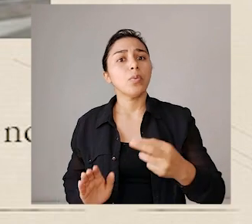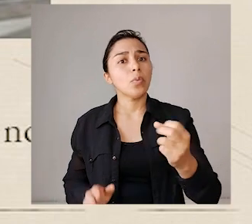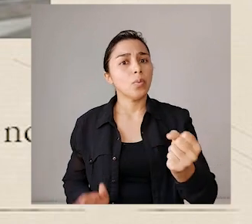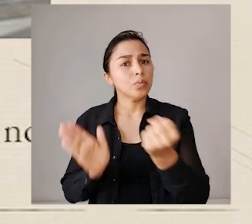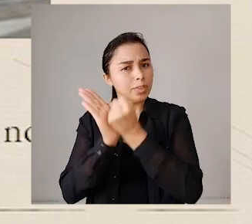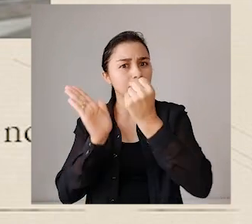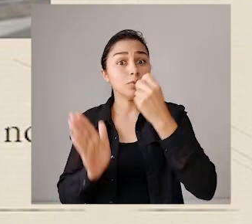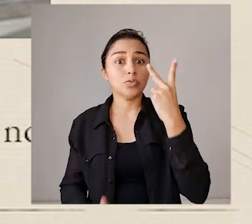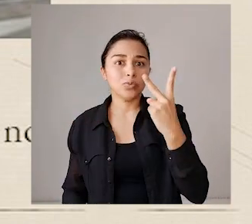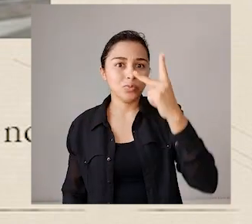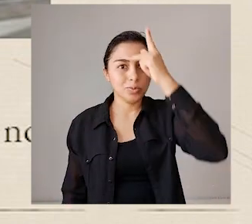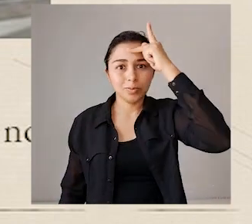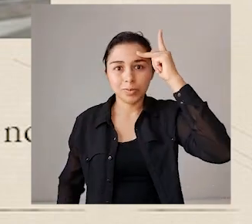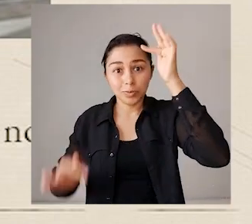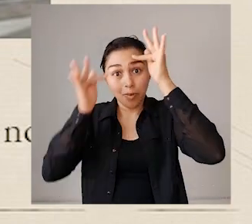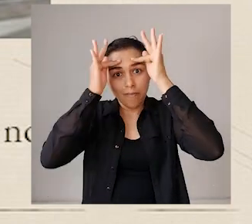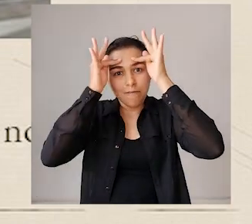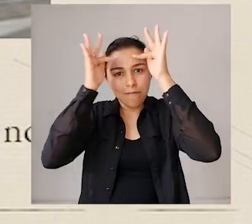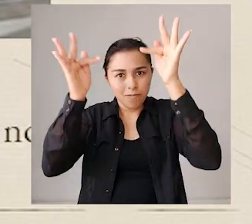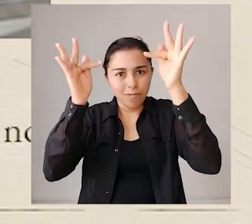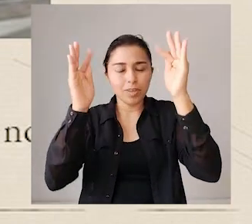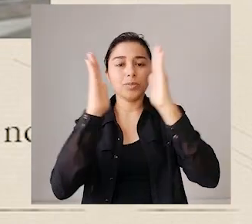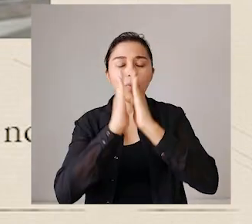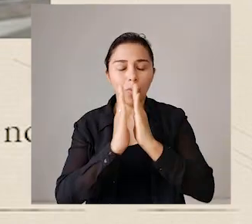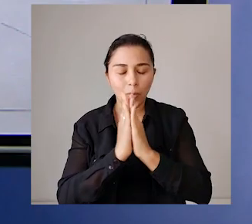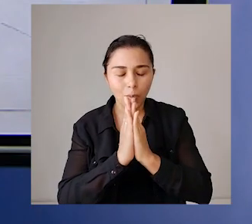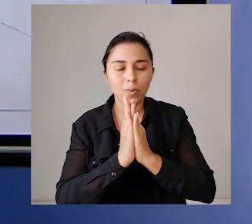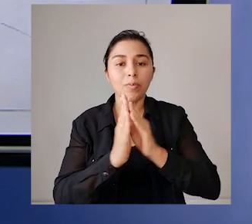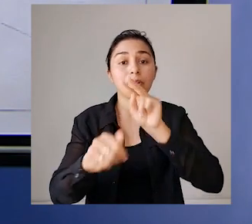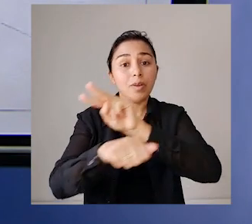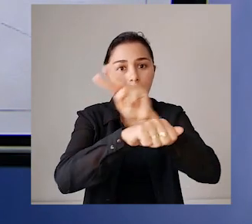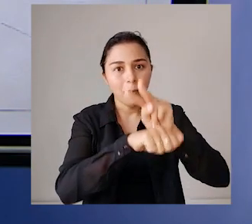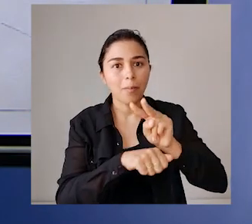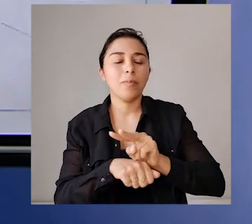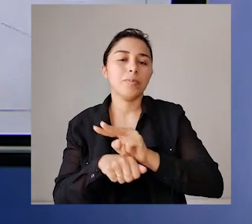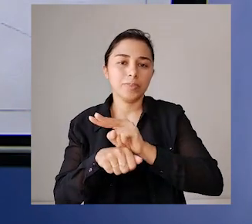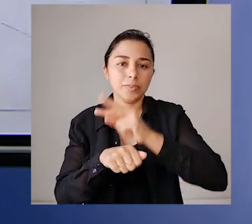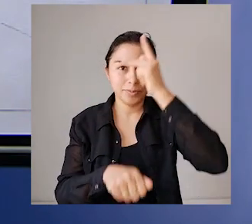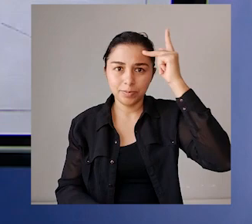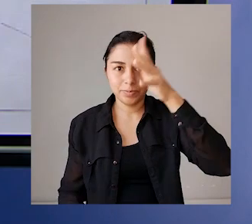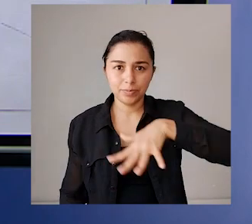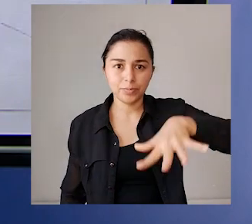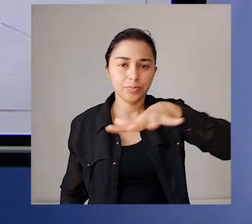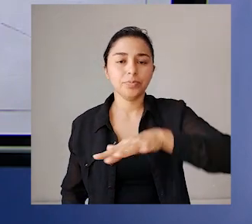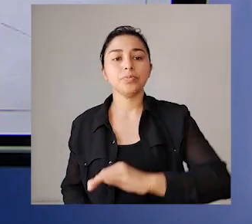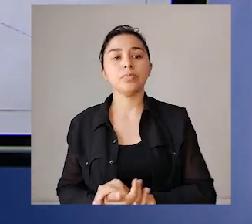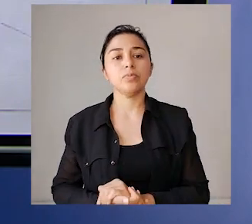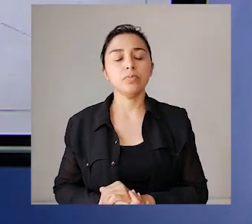fiéis orando, rezando para os seus deuses. Outro povo antigo que tem